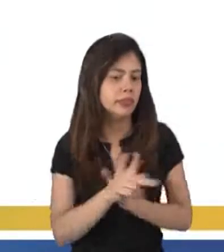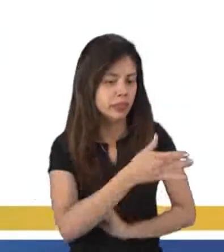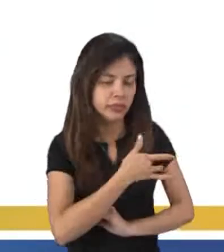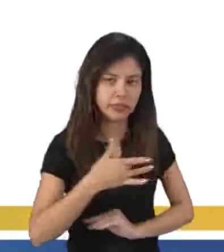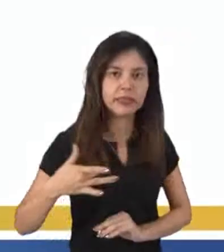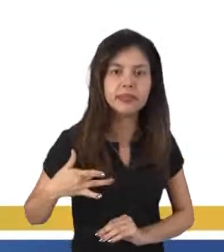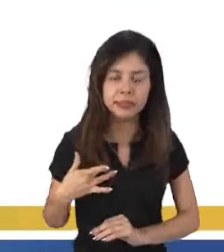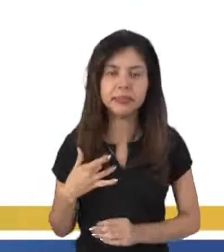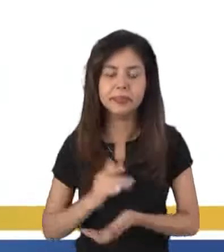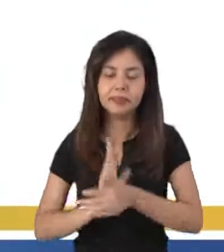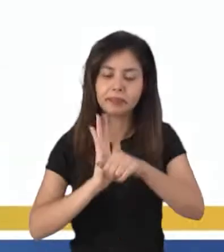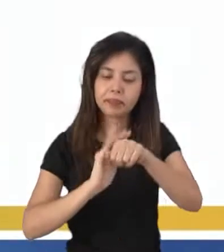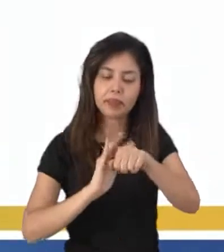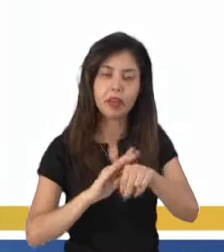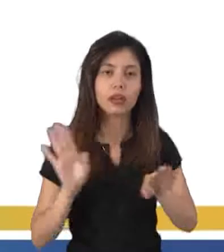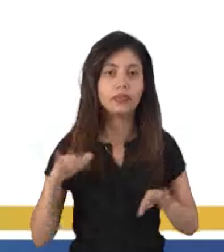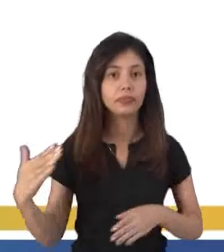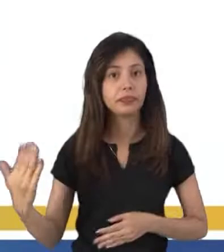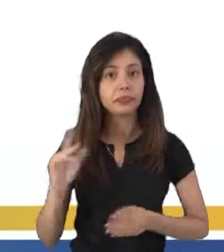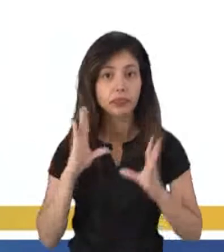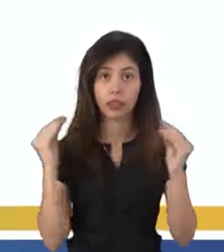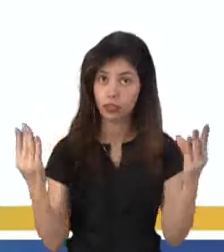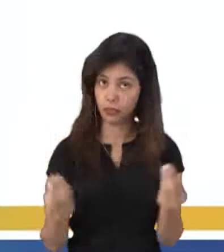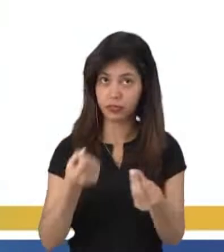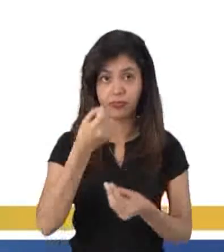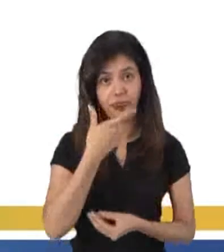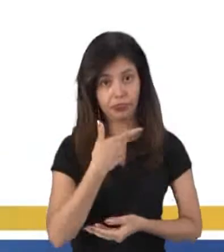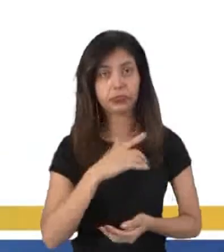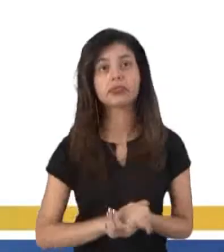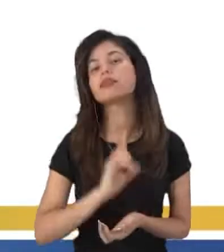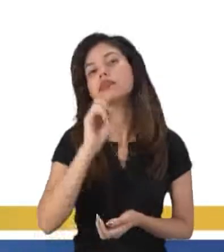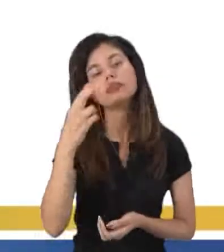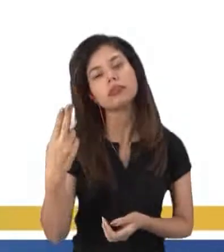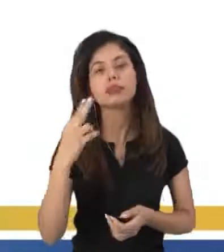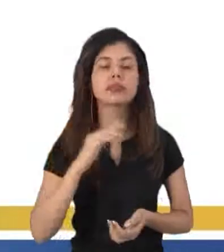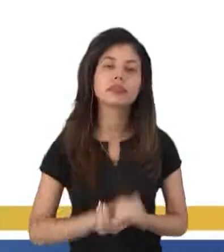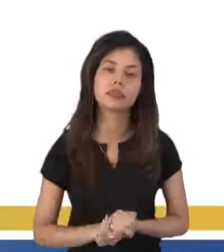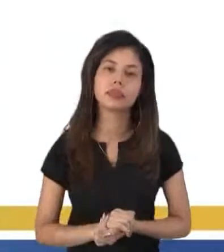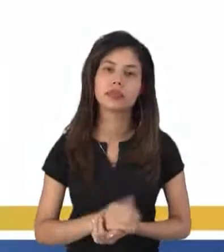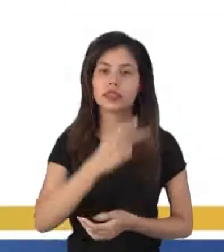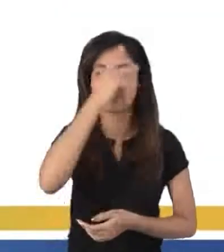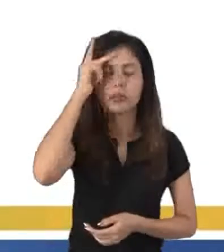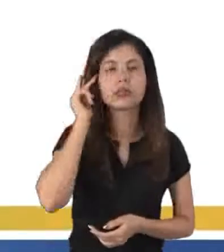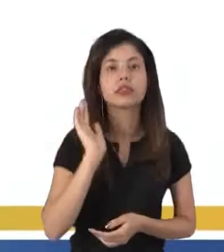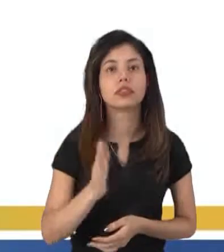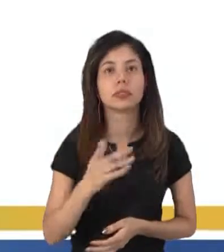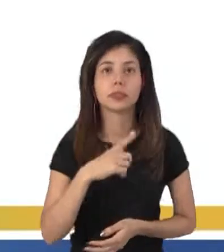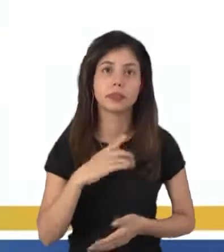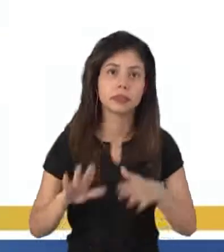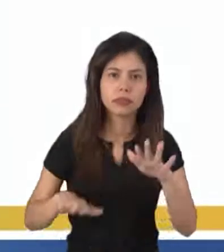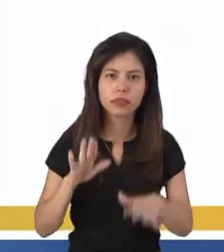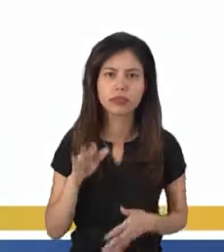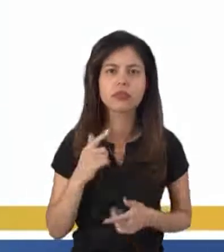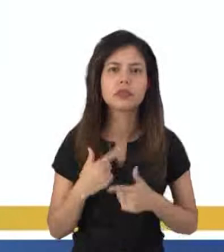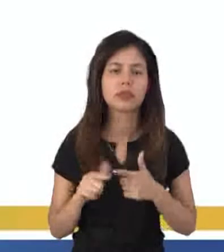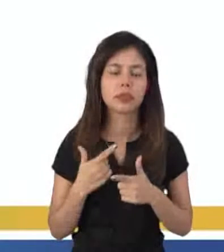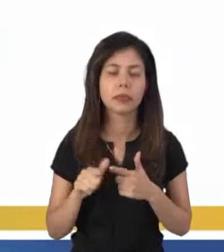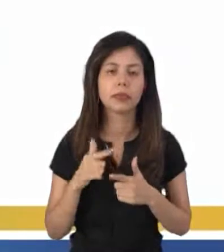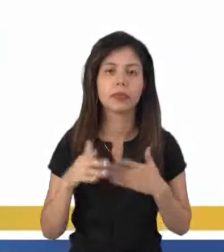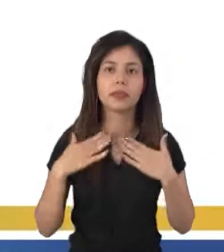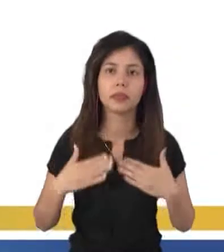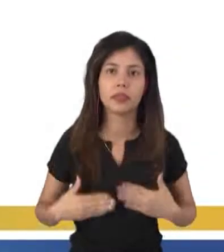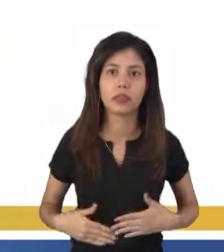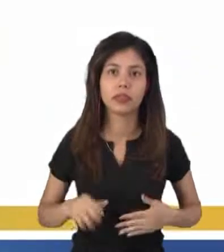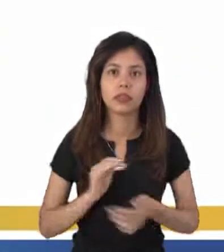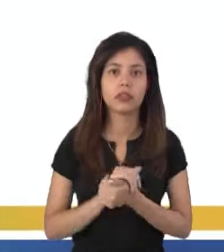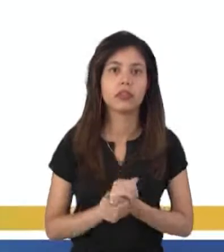tratar doenças quando certas substâncias consumidas ou quando a pessoa já está tendo alguma alteração no seu organismo, precisa